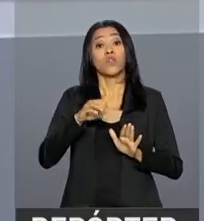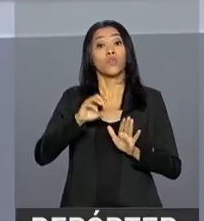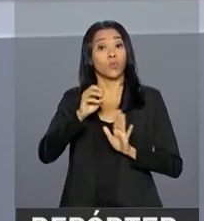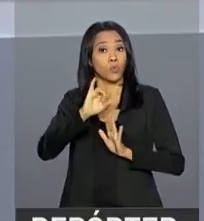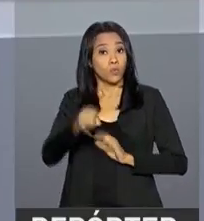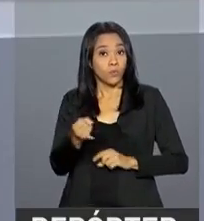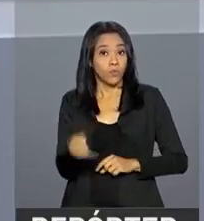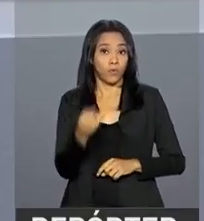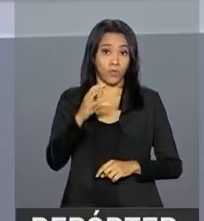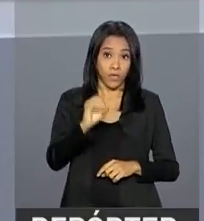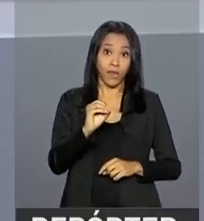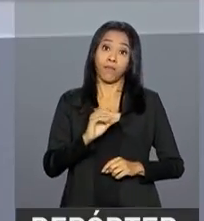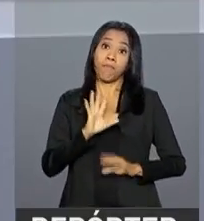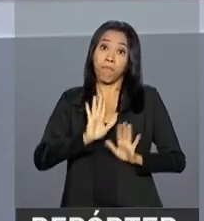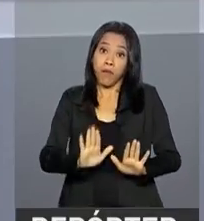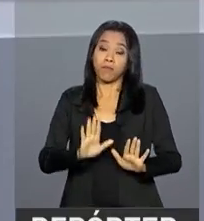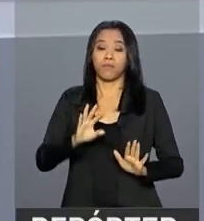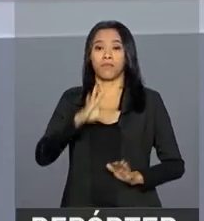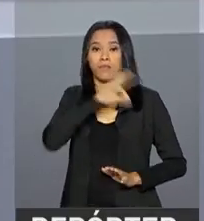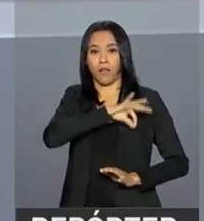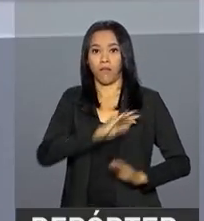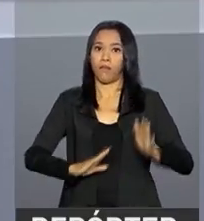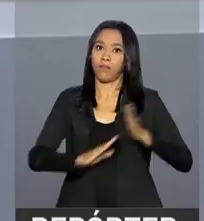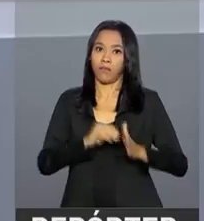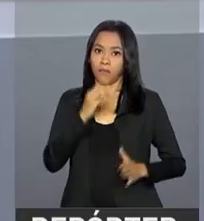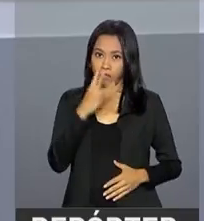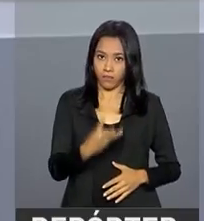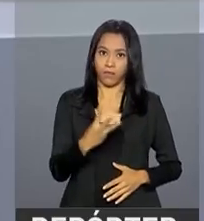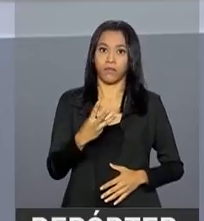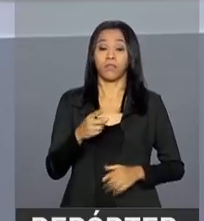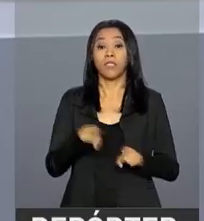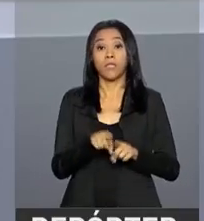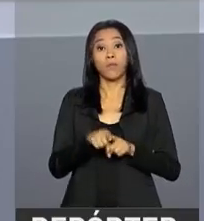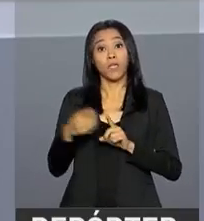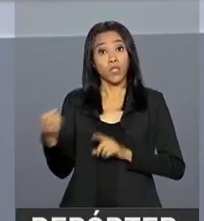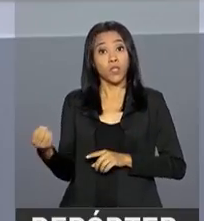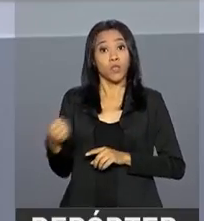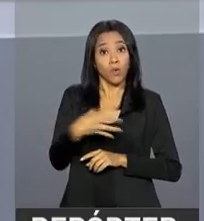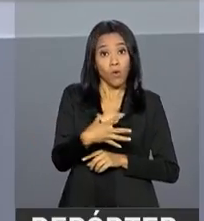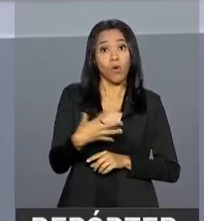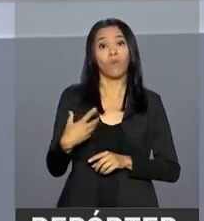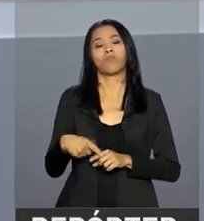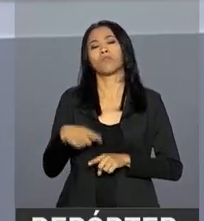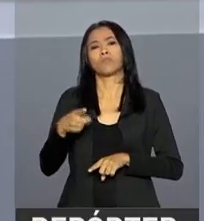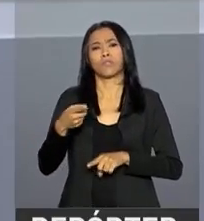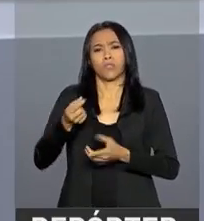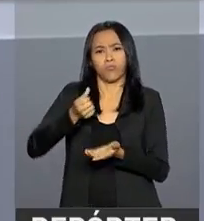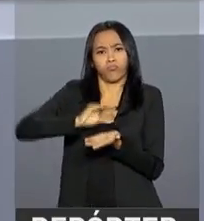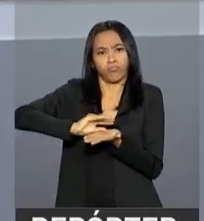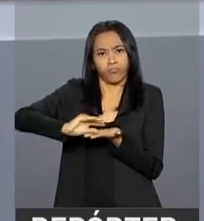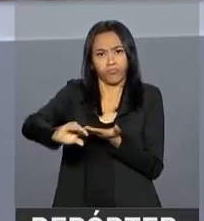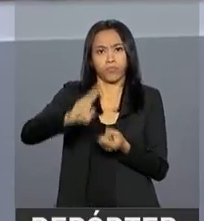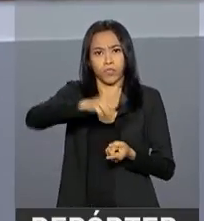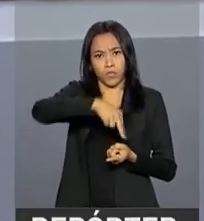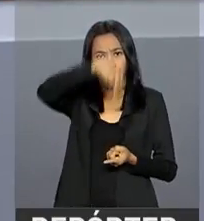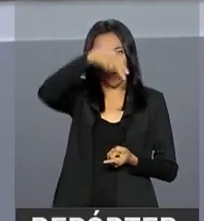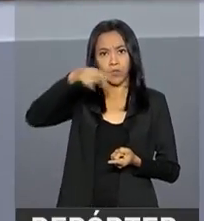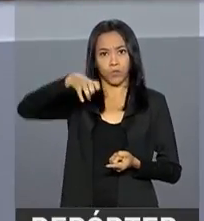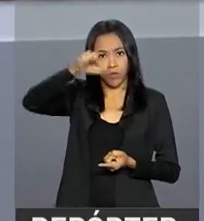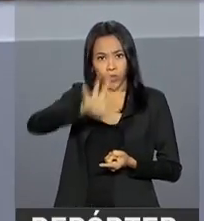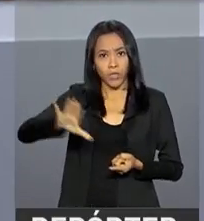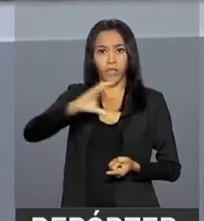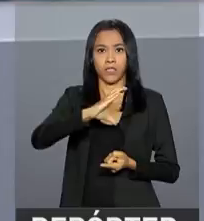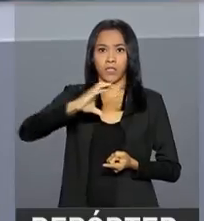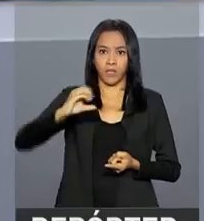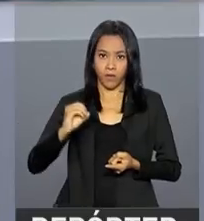de até três salários mínimos e também novos recursos para alunos das regiões norte nordeste e centro-oeste e para